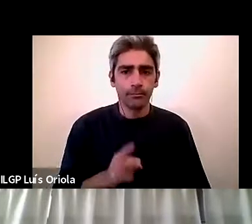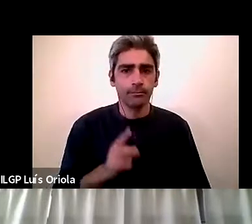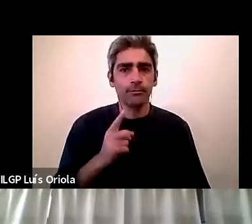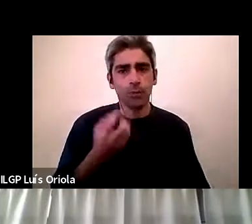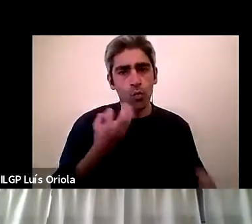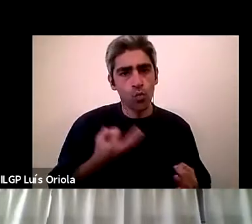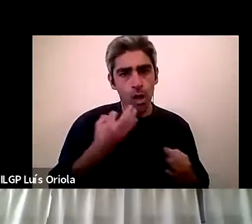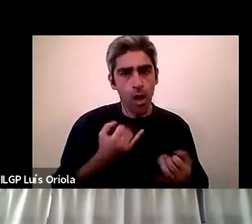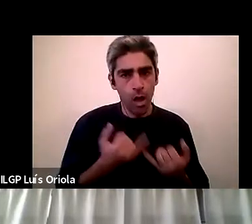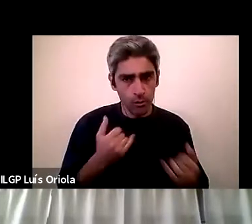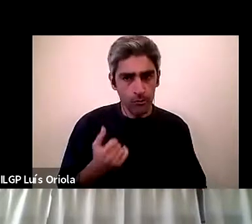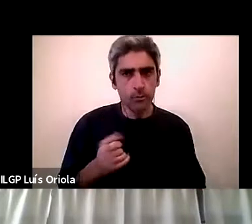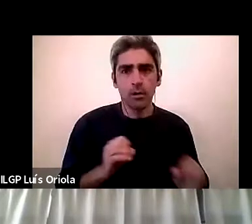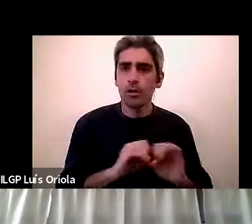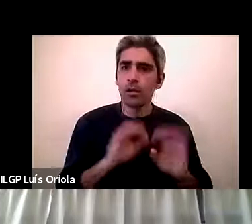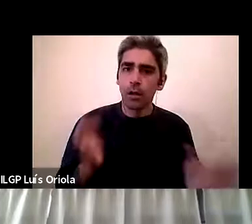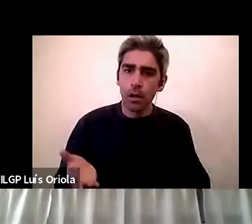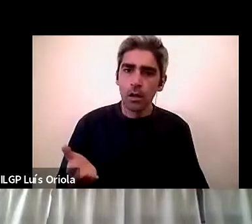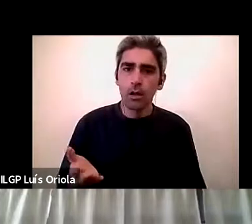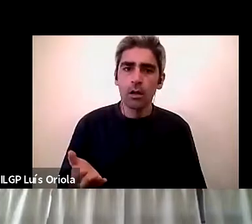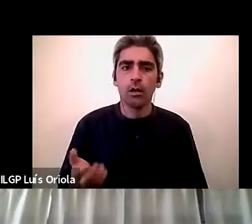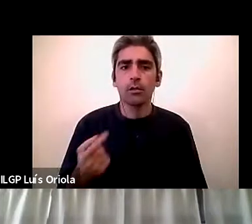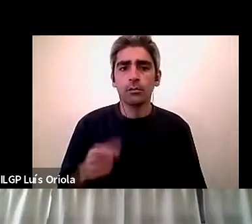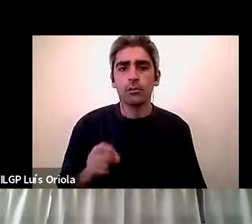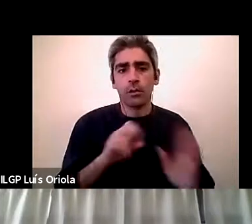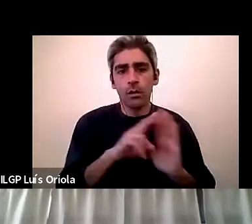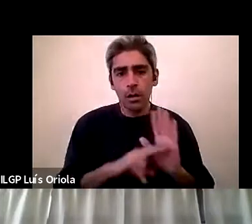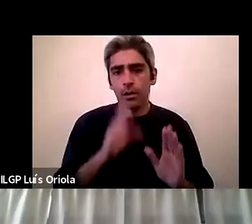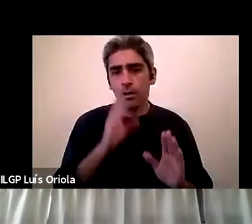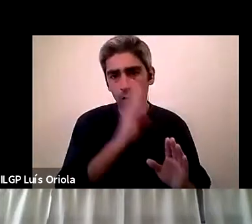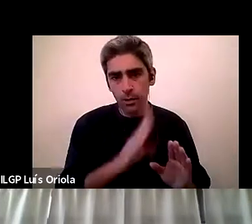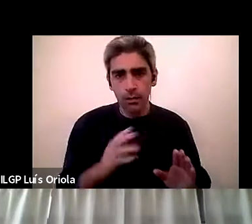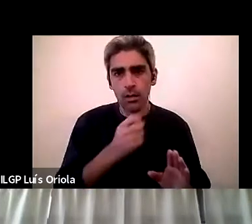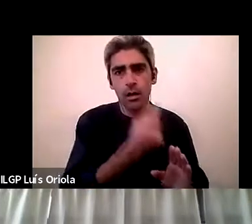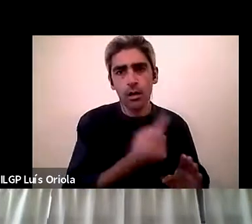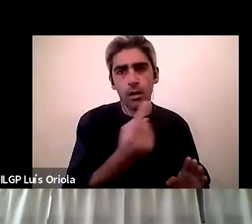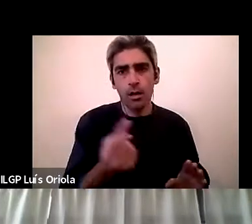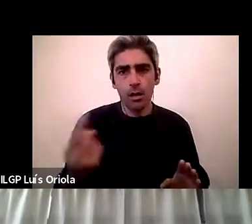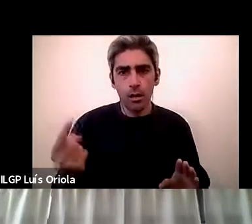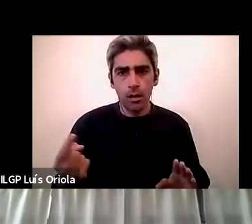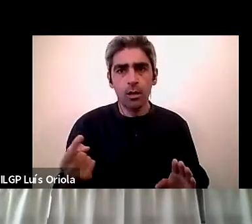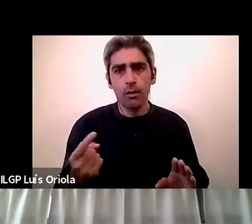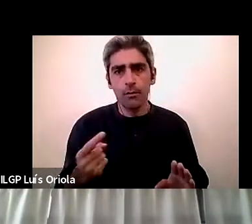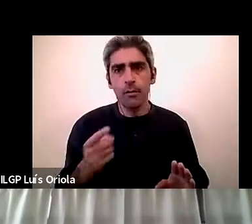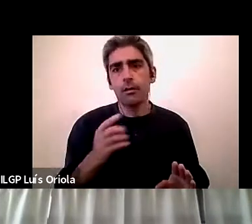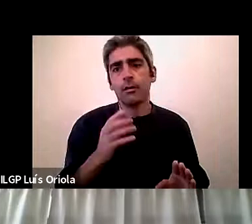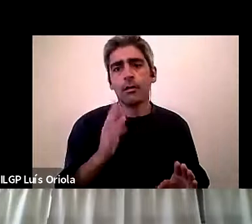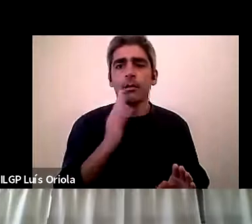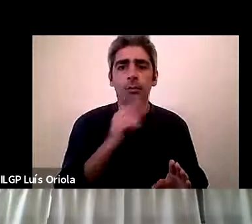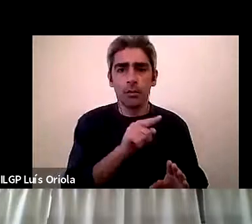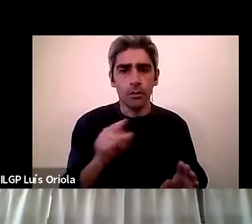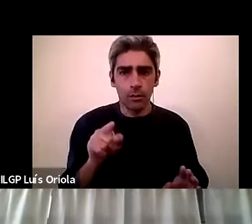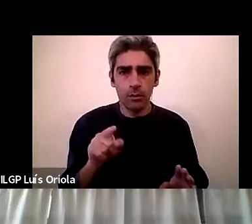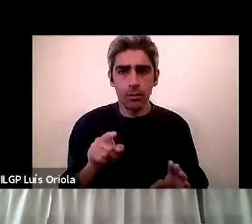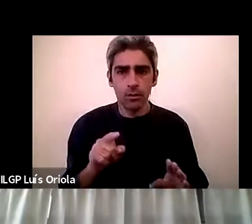autocuidado. Obviamente que são regras, são práticas que cada um aplica consoante as